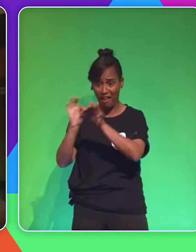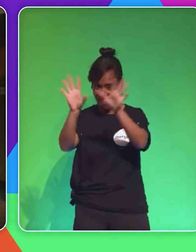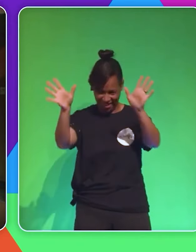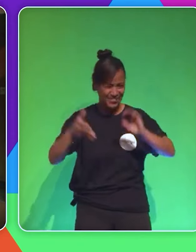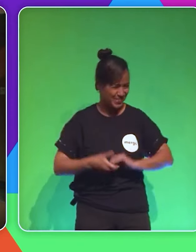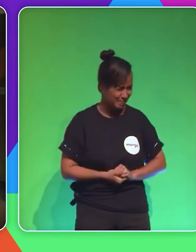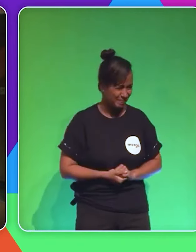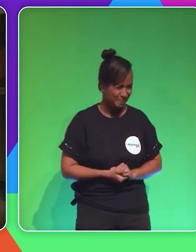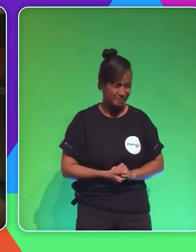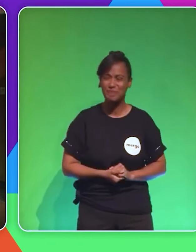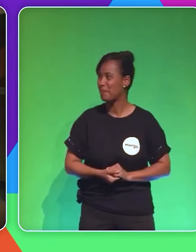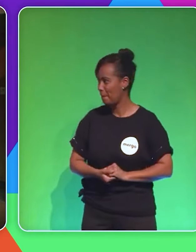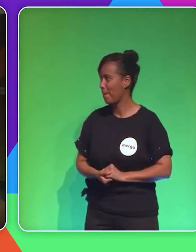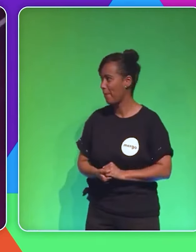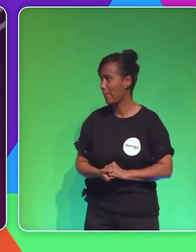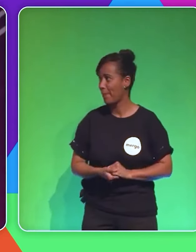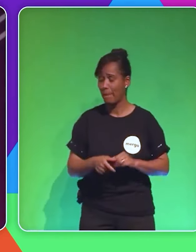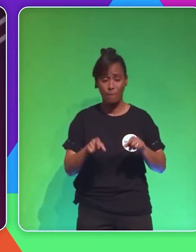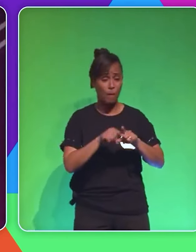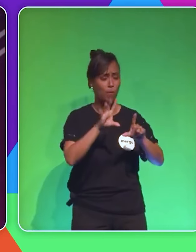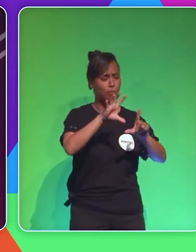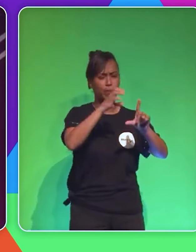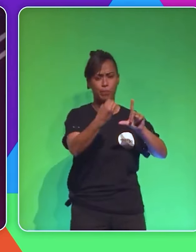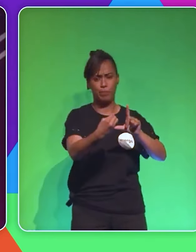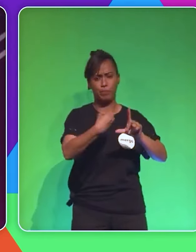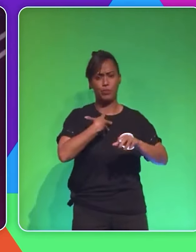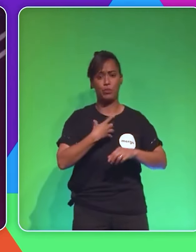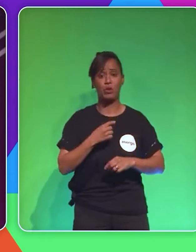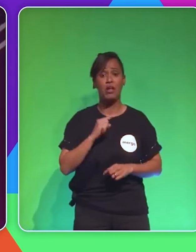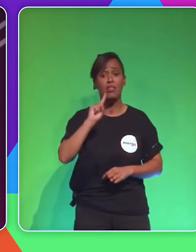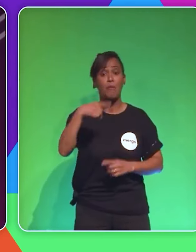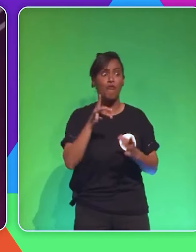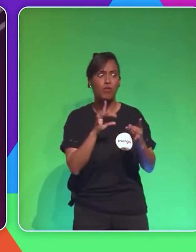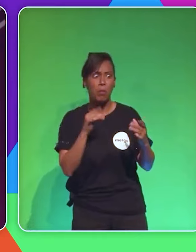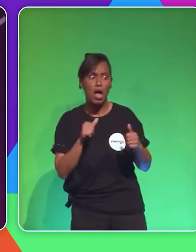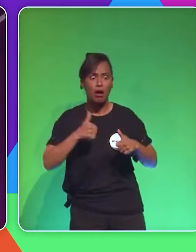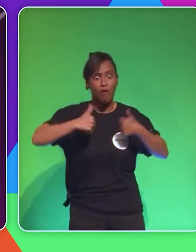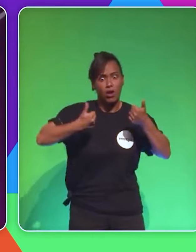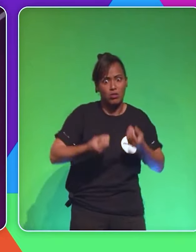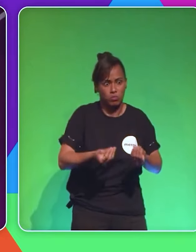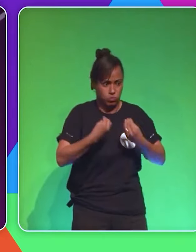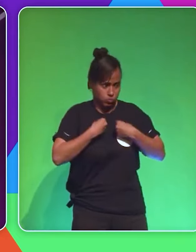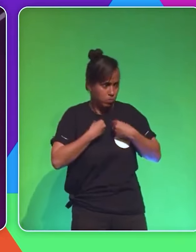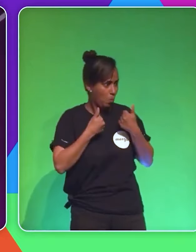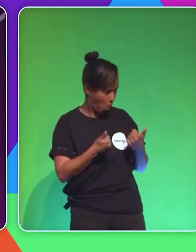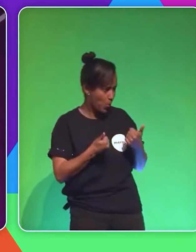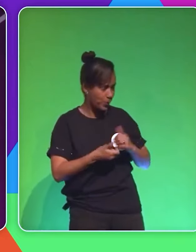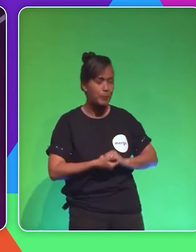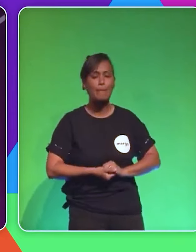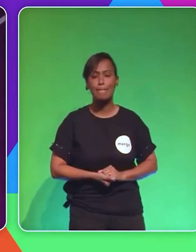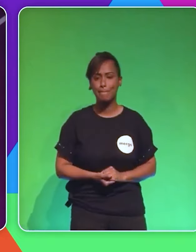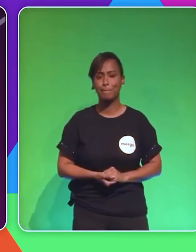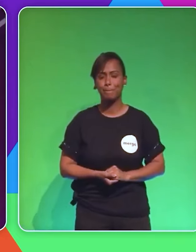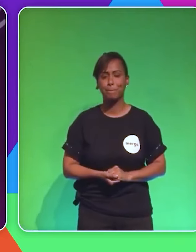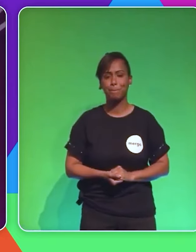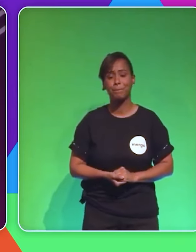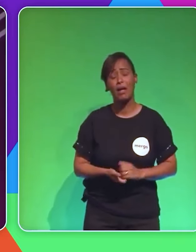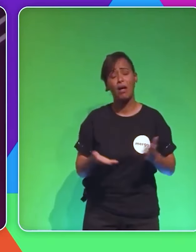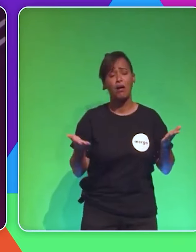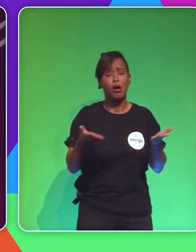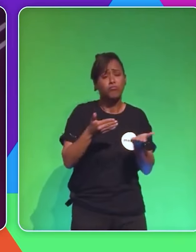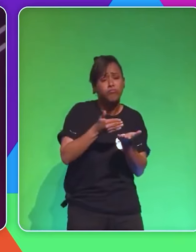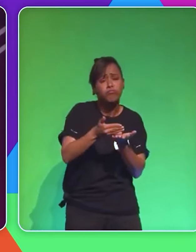só para é só um um dado que eu vou ter sobre a minha palestra tá bom bom eu gosto de começar minha palestra